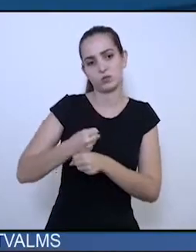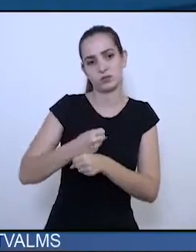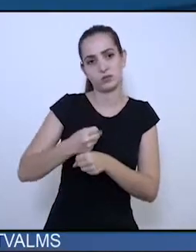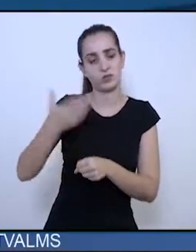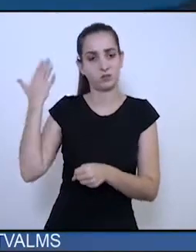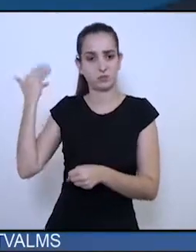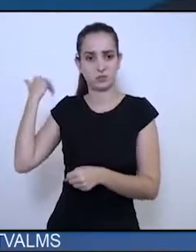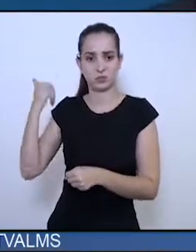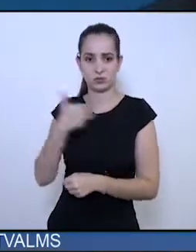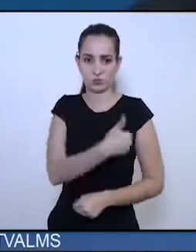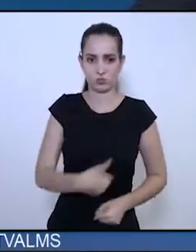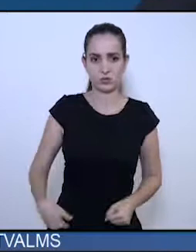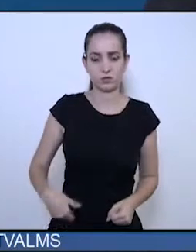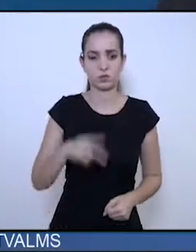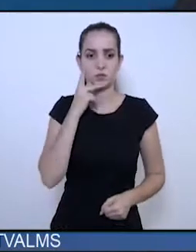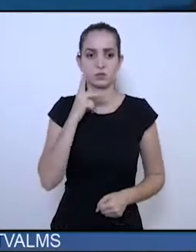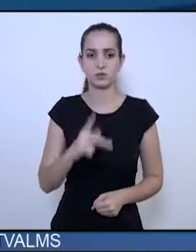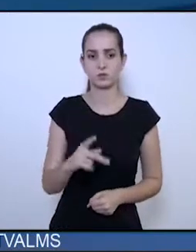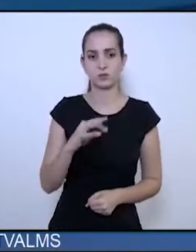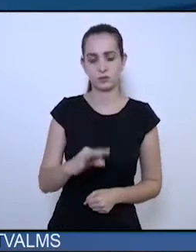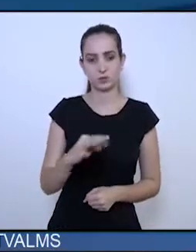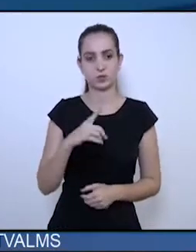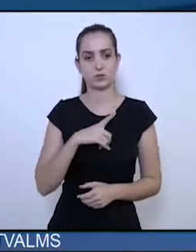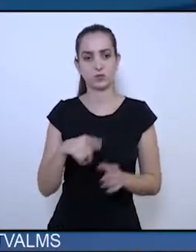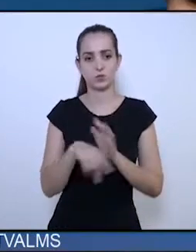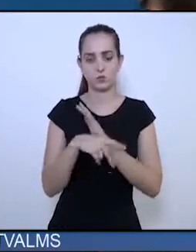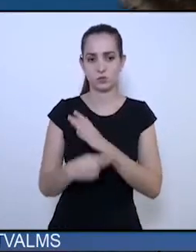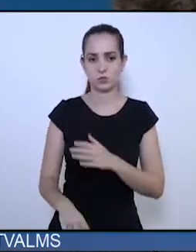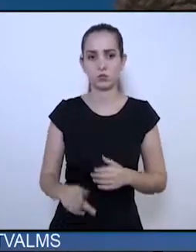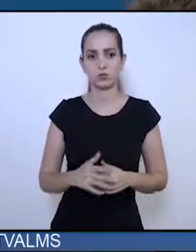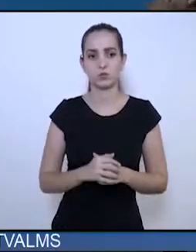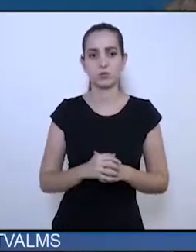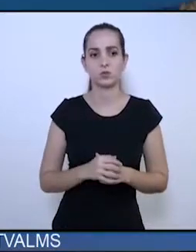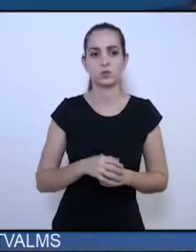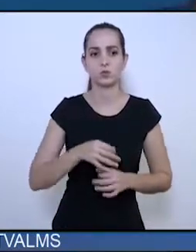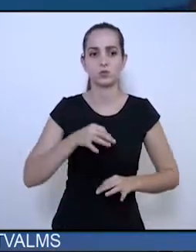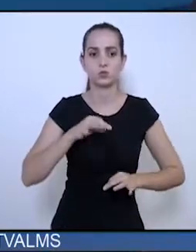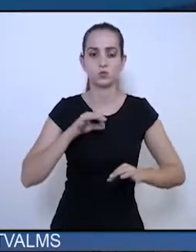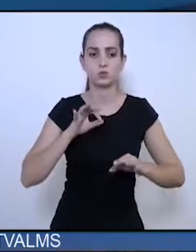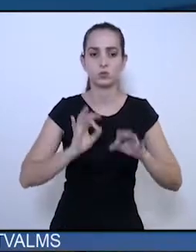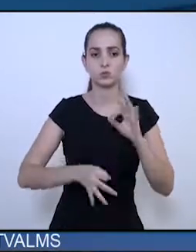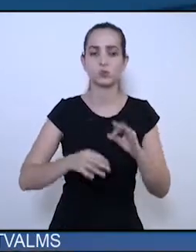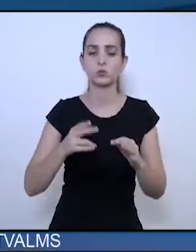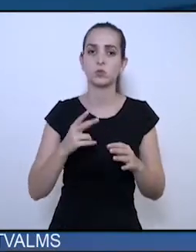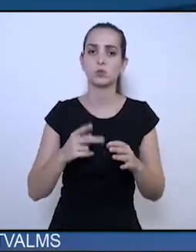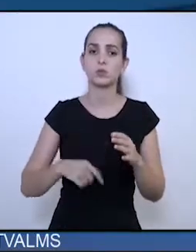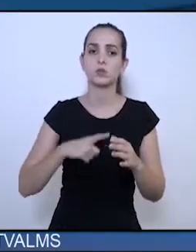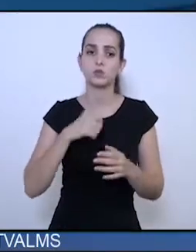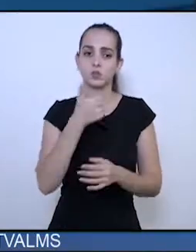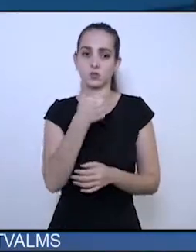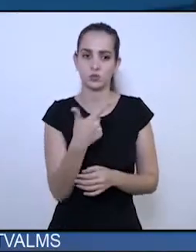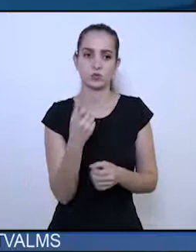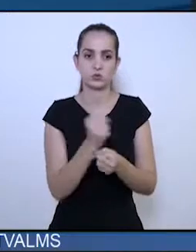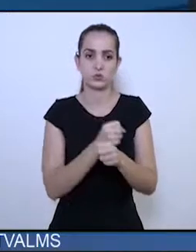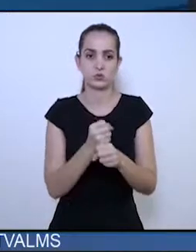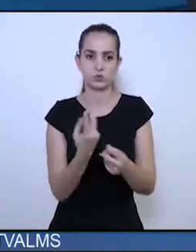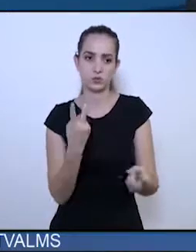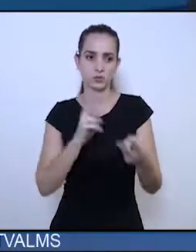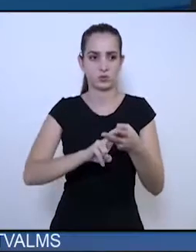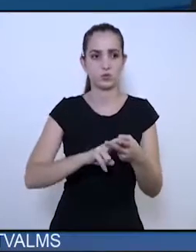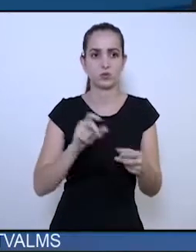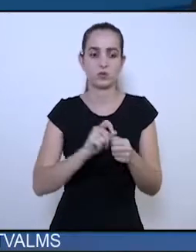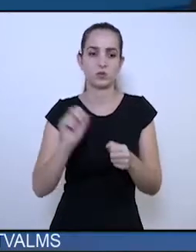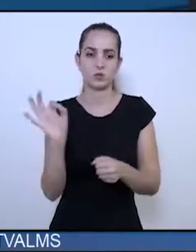de governo do PT, comandado pelo condenado Luiz Inácio Lula da Silva, 12 anos de cadeia, não